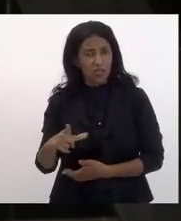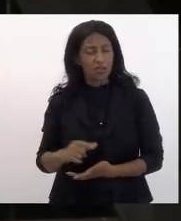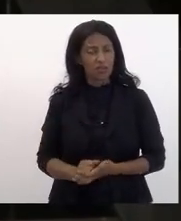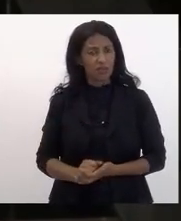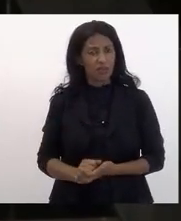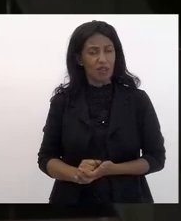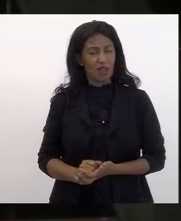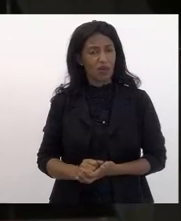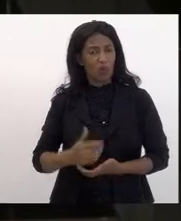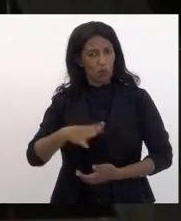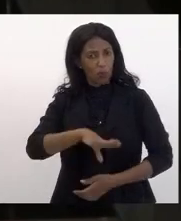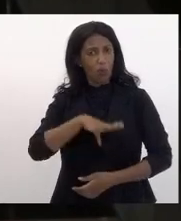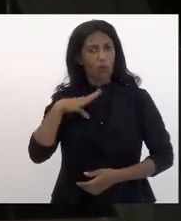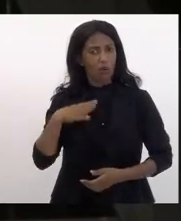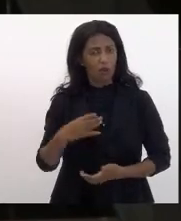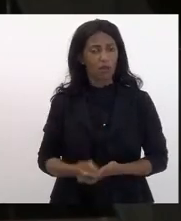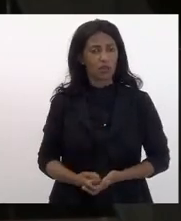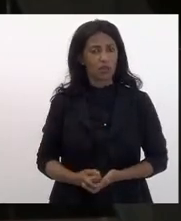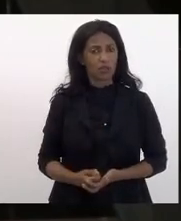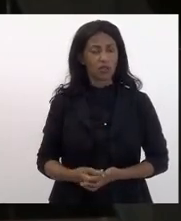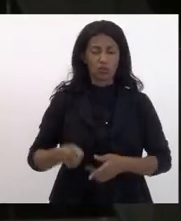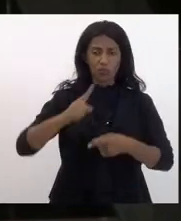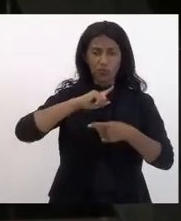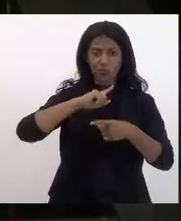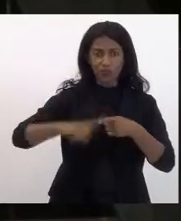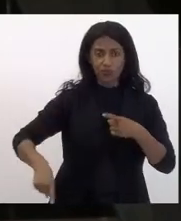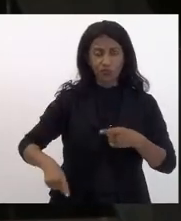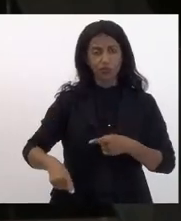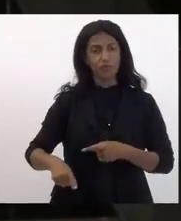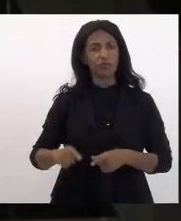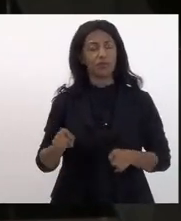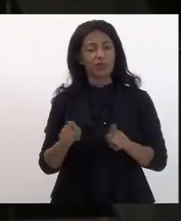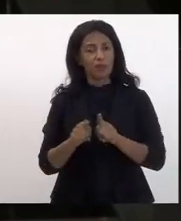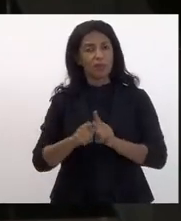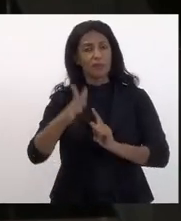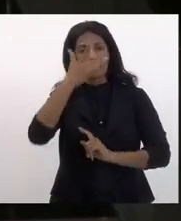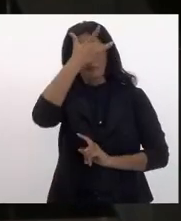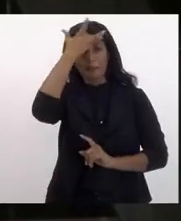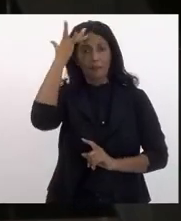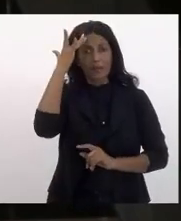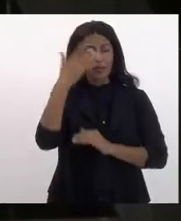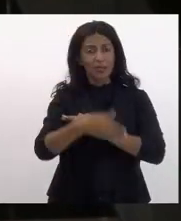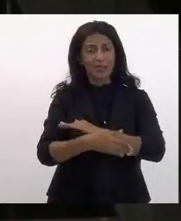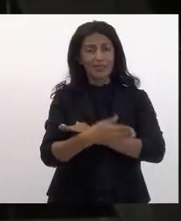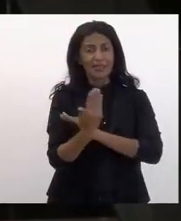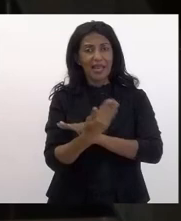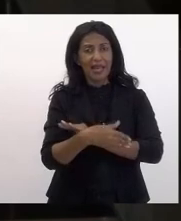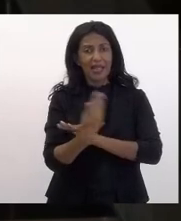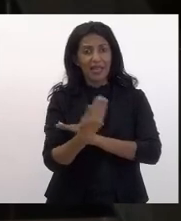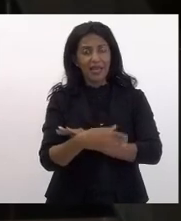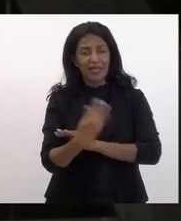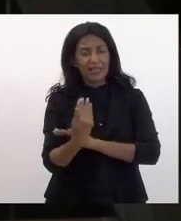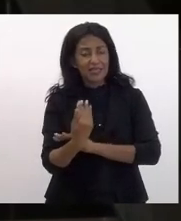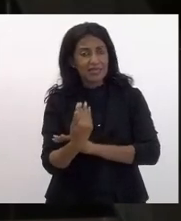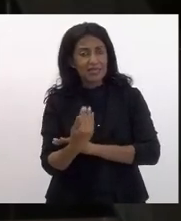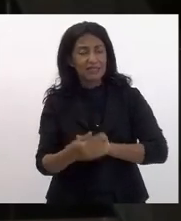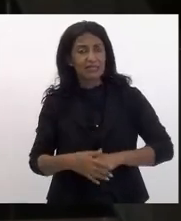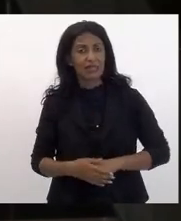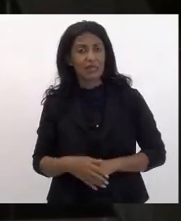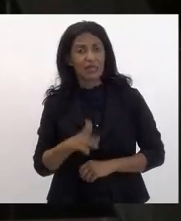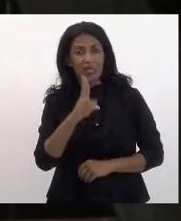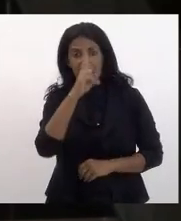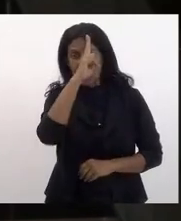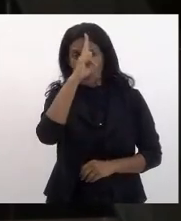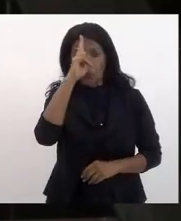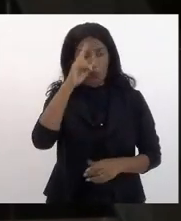Eles tiveram despautério de proibir até mesmo pessoas de usarem táxis e